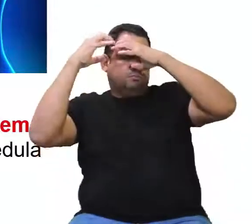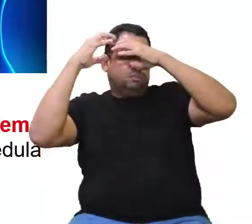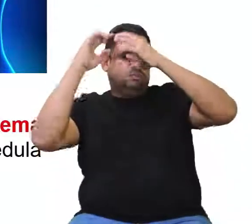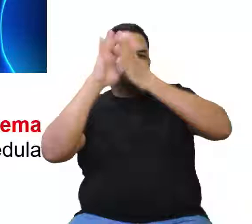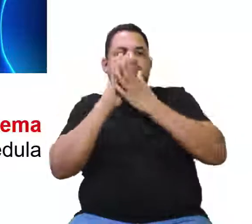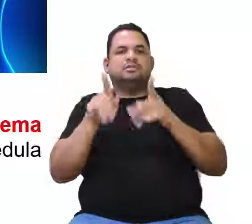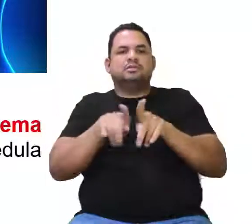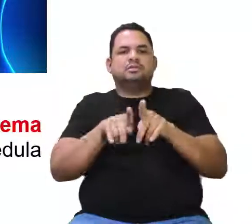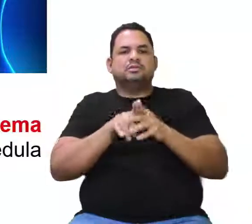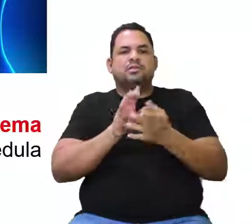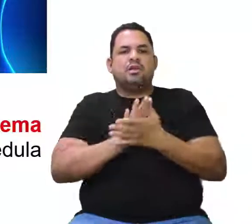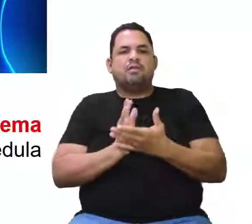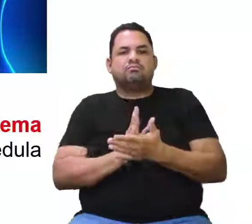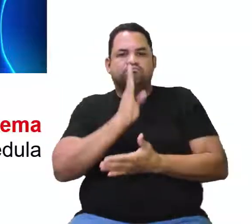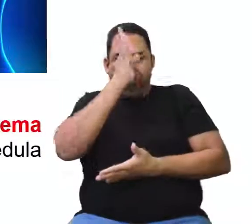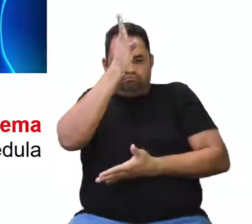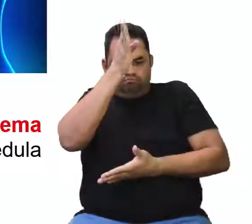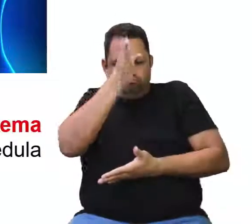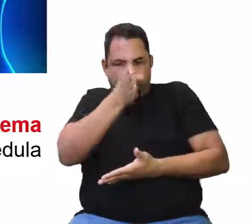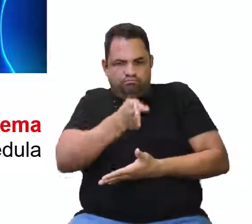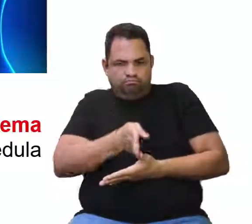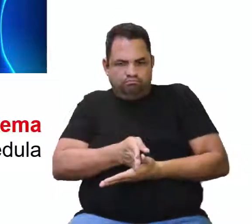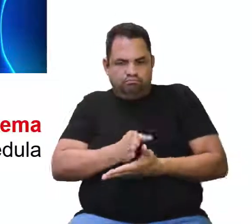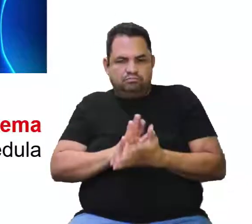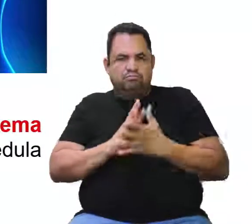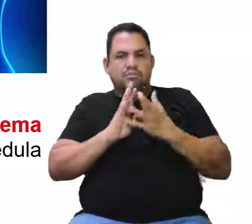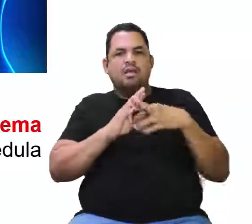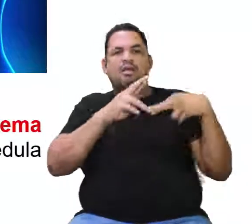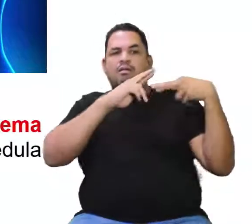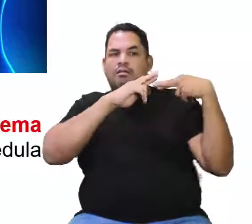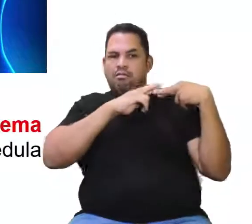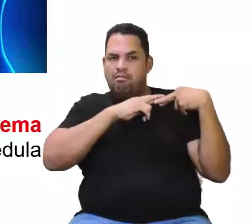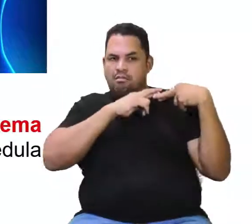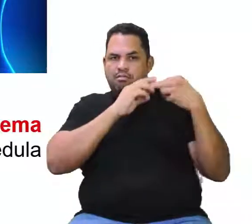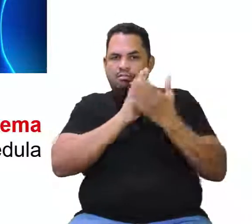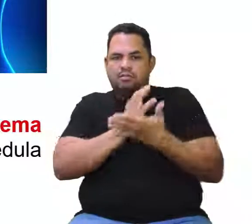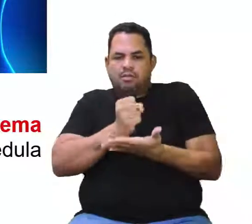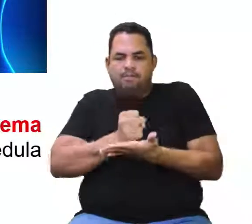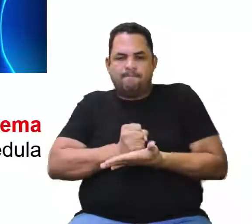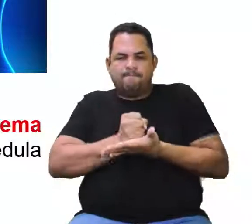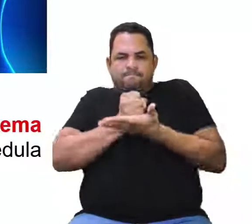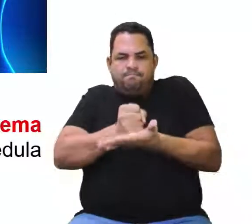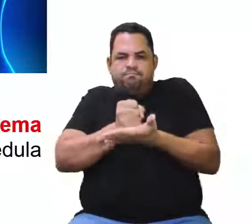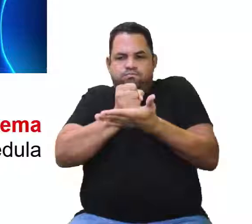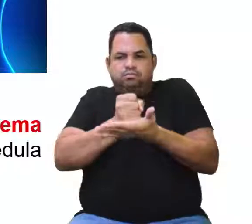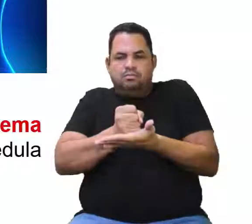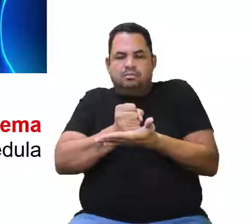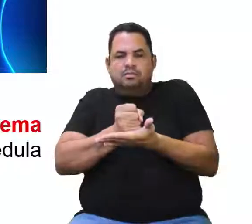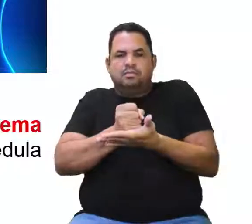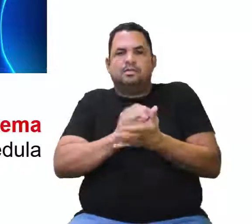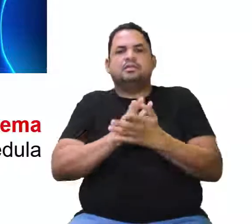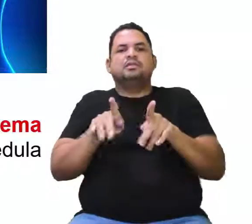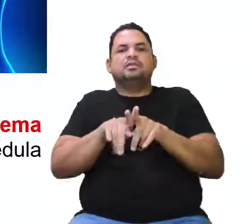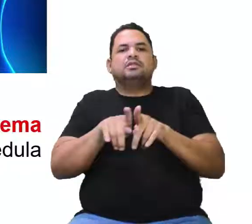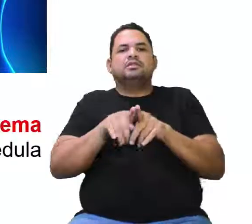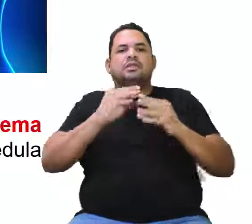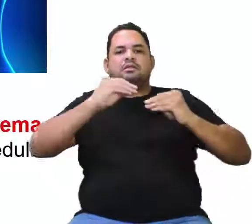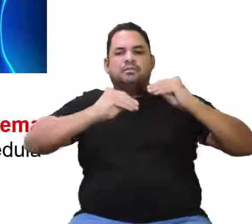é um eixo central que é responsável tanto pela sustentação, como eu já falei, mas